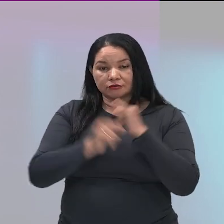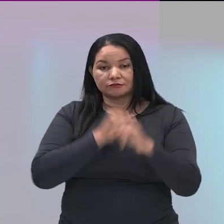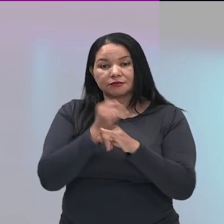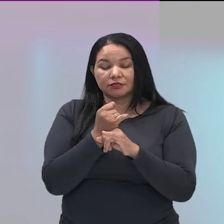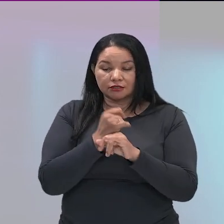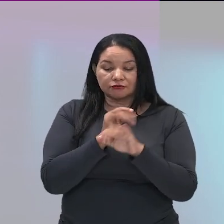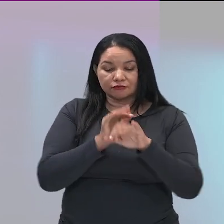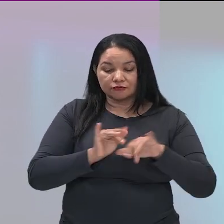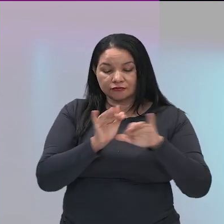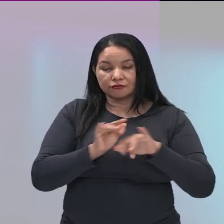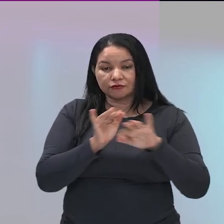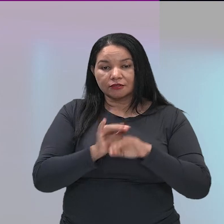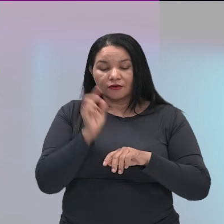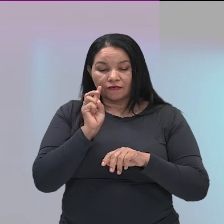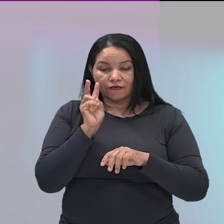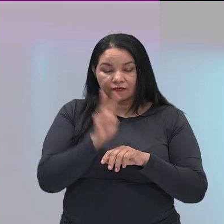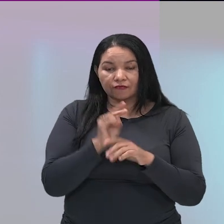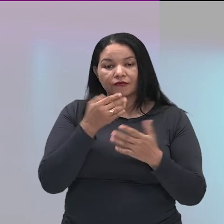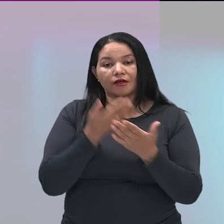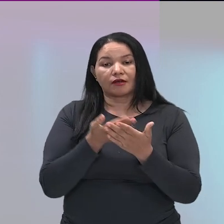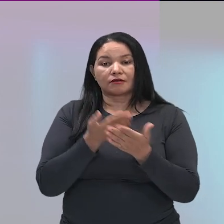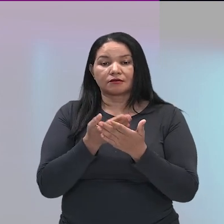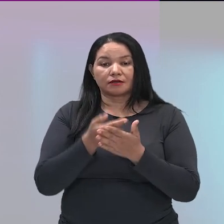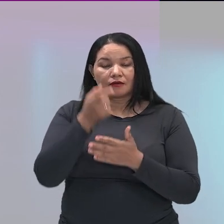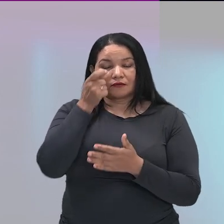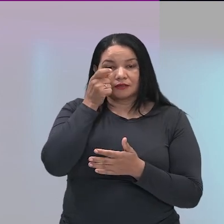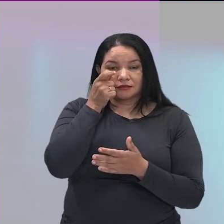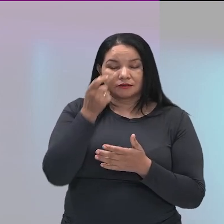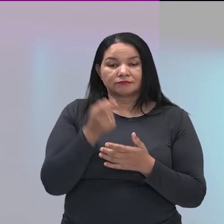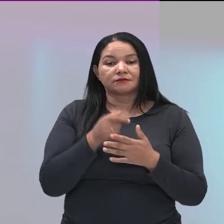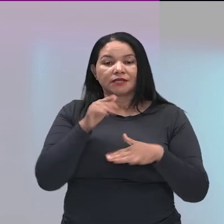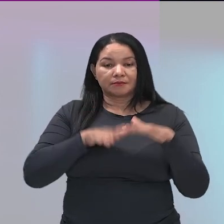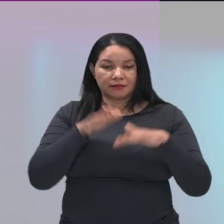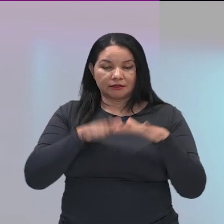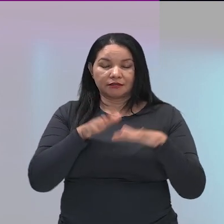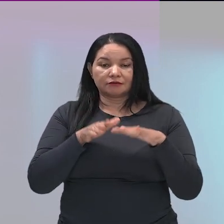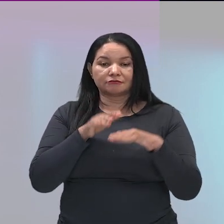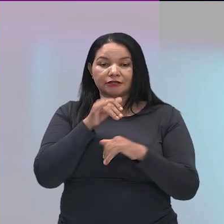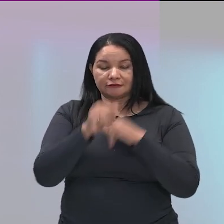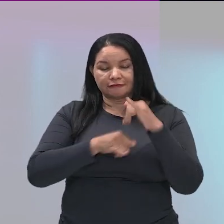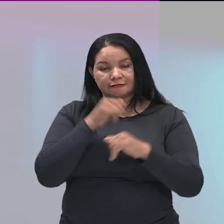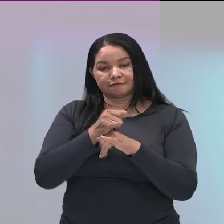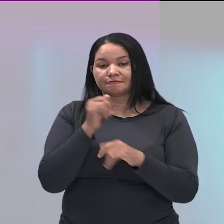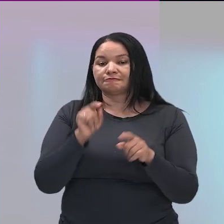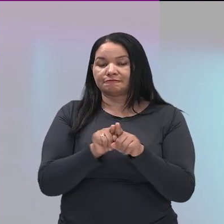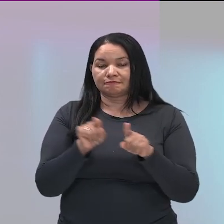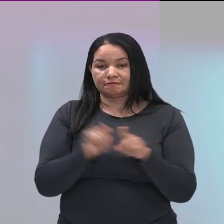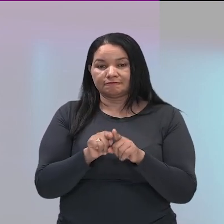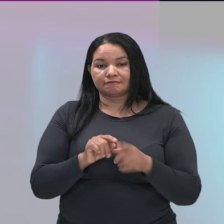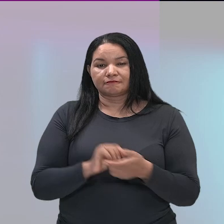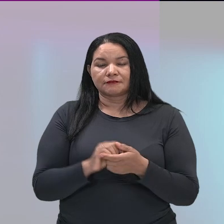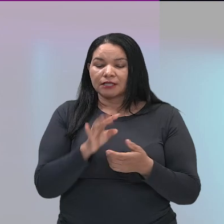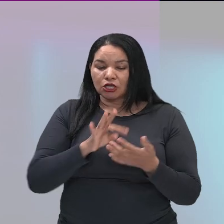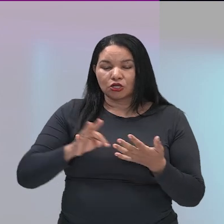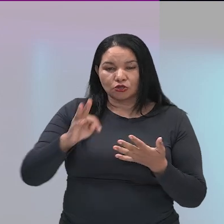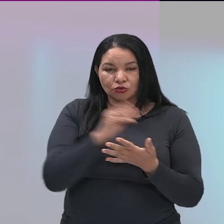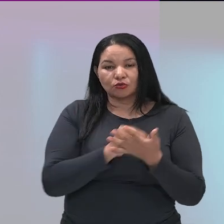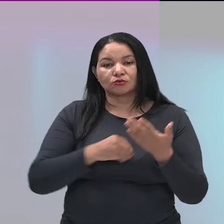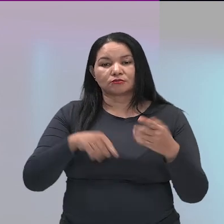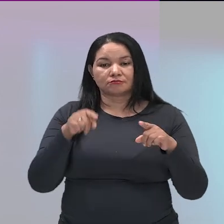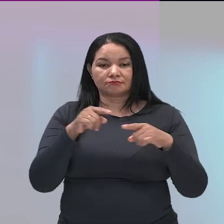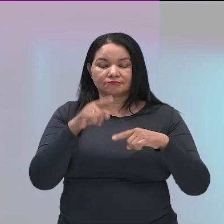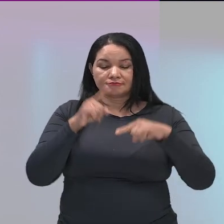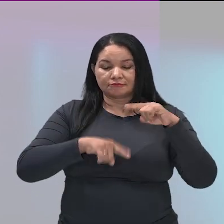de pegar um material, dependendo da internet também. Então, tudo isso são essas plataformas colaborativas